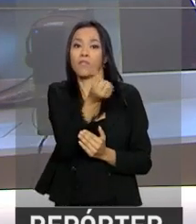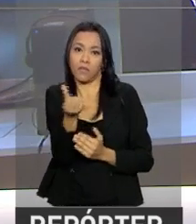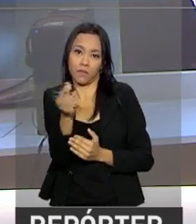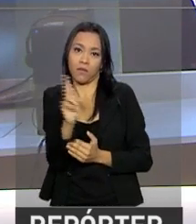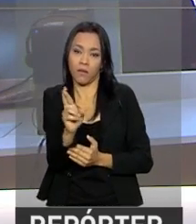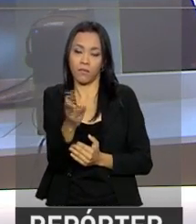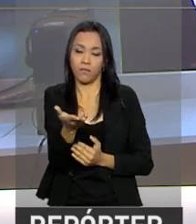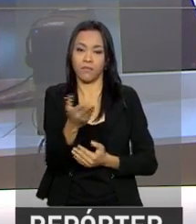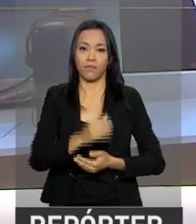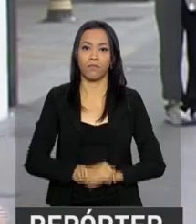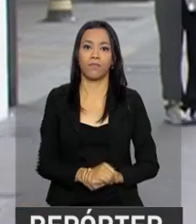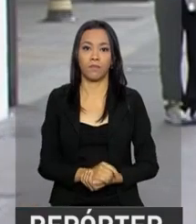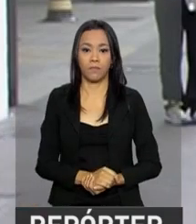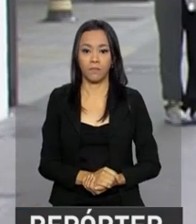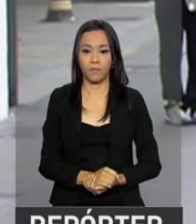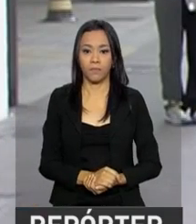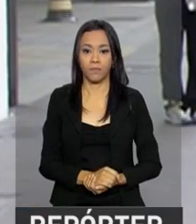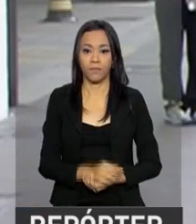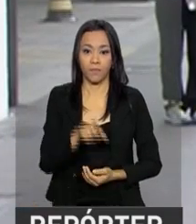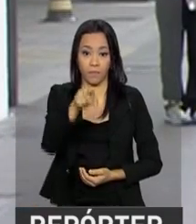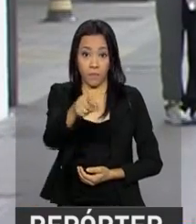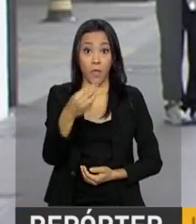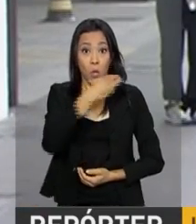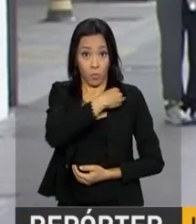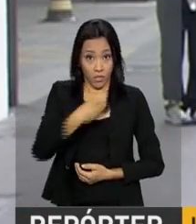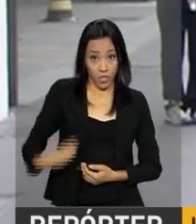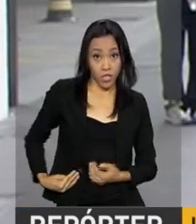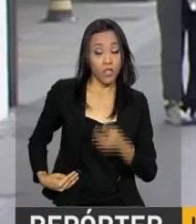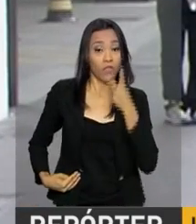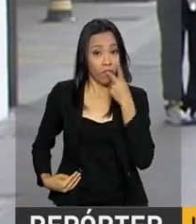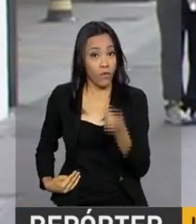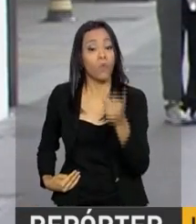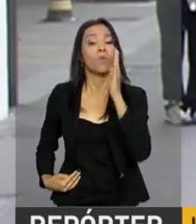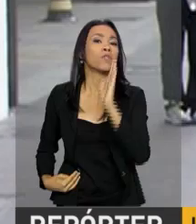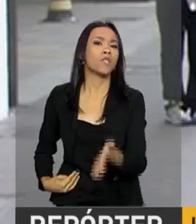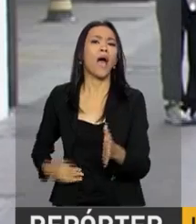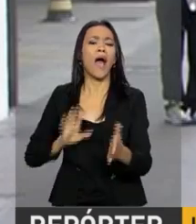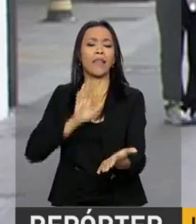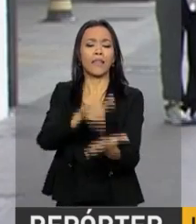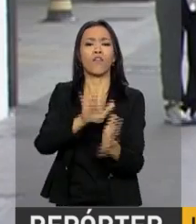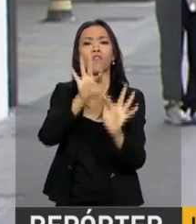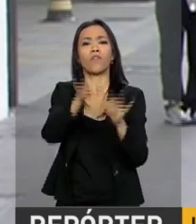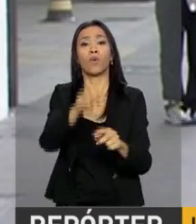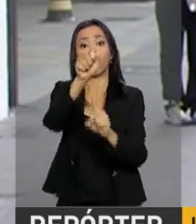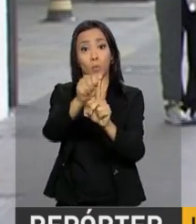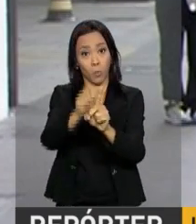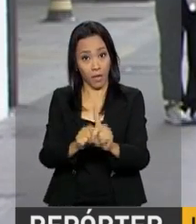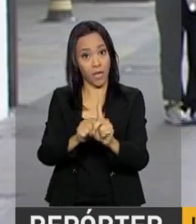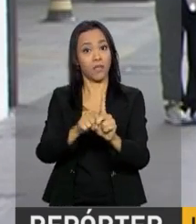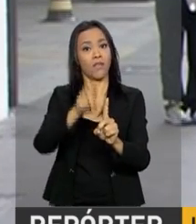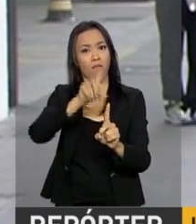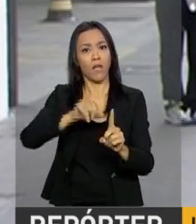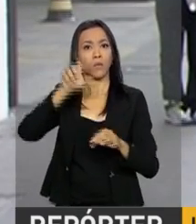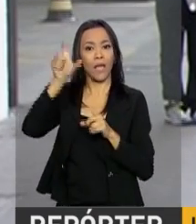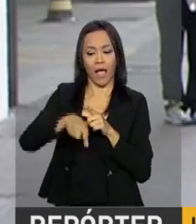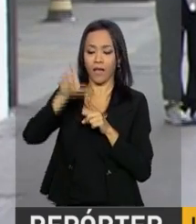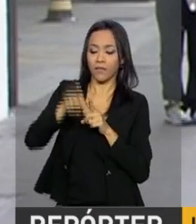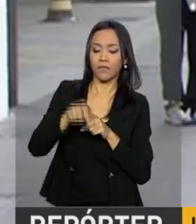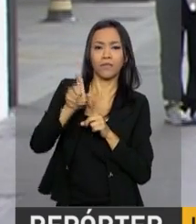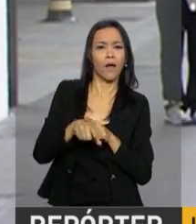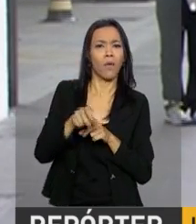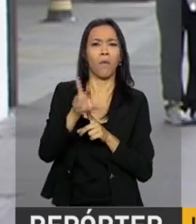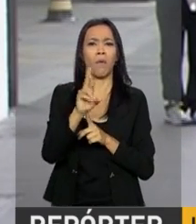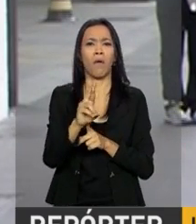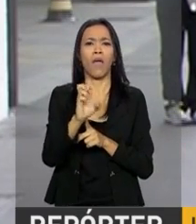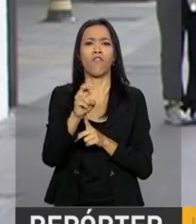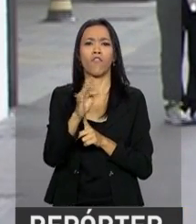reais o ministro também anunciou que até o final do mês o governo vai lançar o cartão reforma são cerca